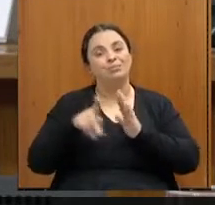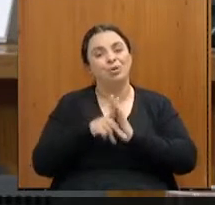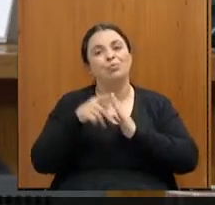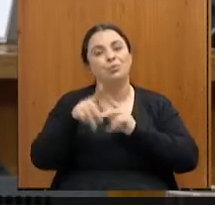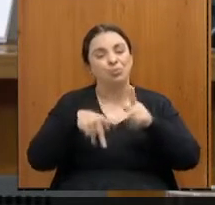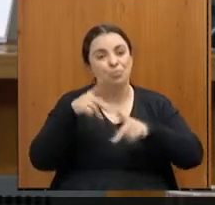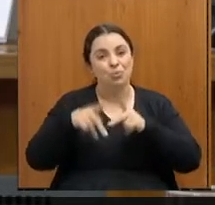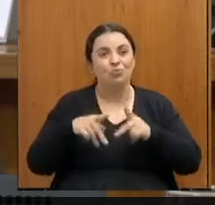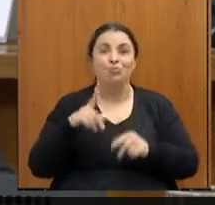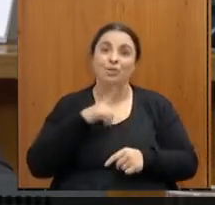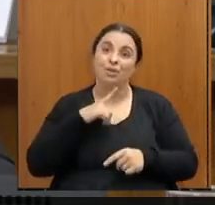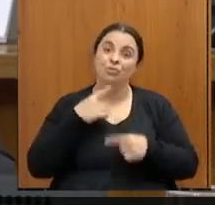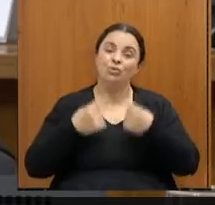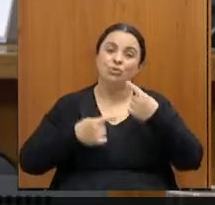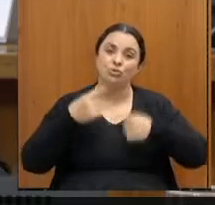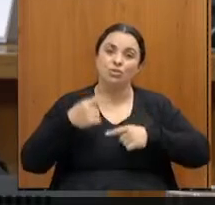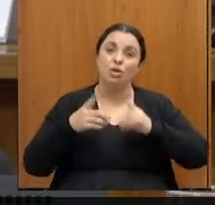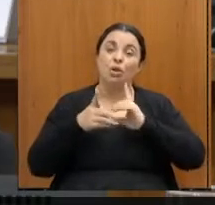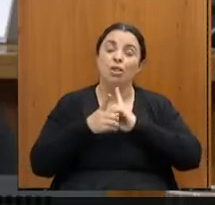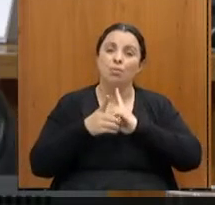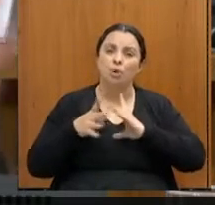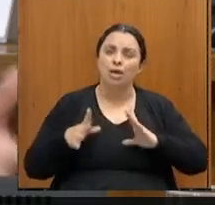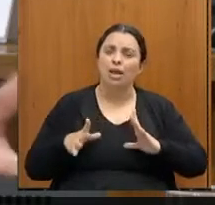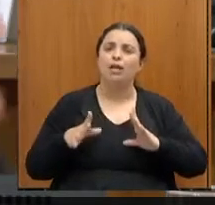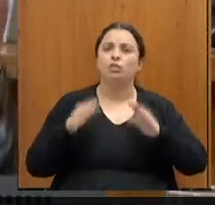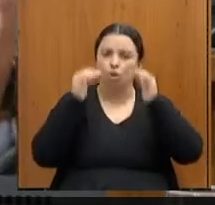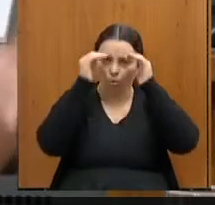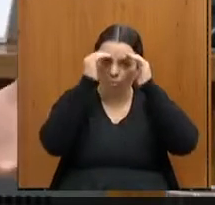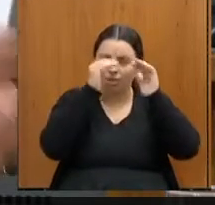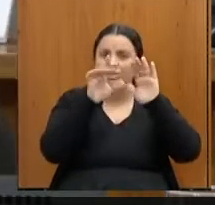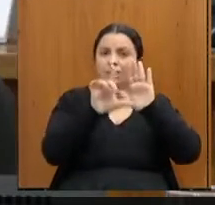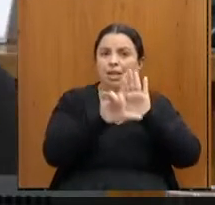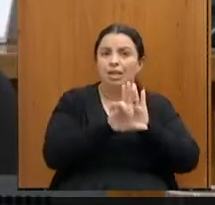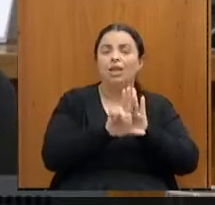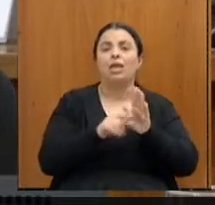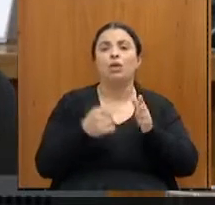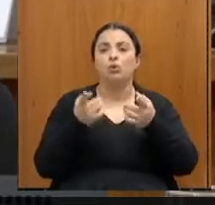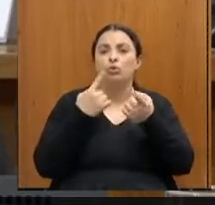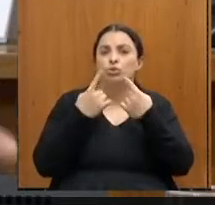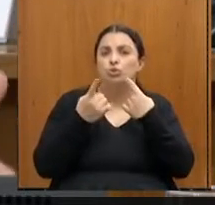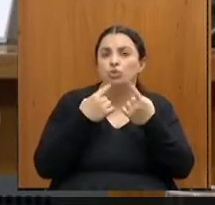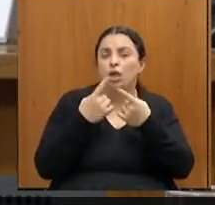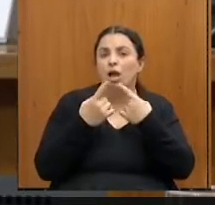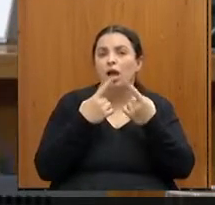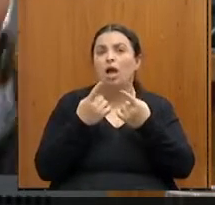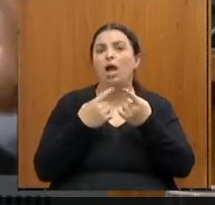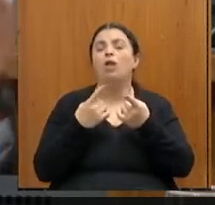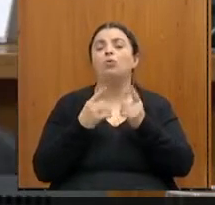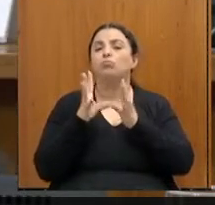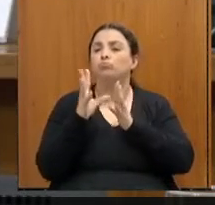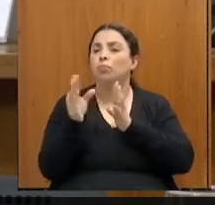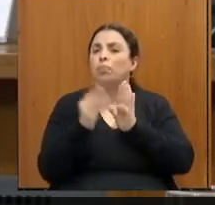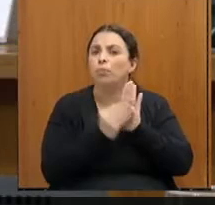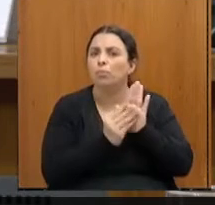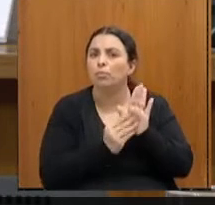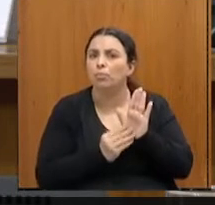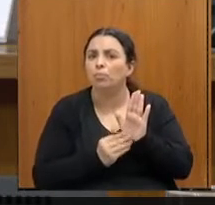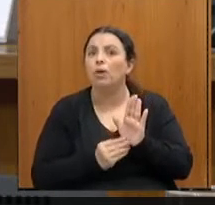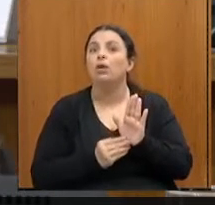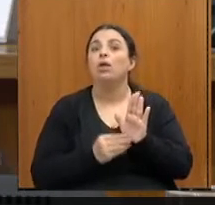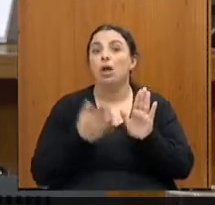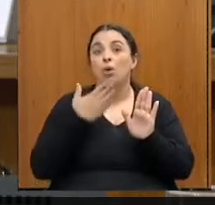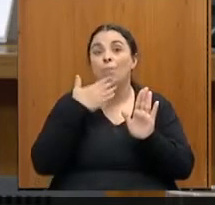democrática legal dentro dos melhores parâmetros de diálogo e de construção a várias mãos da melhor solução